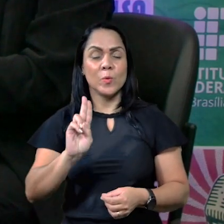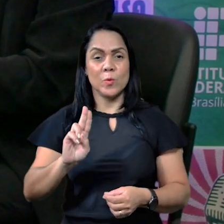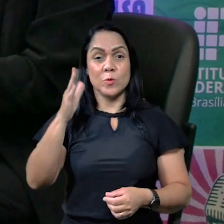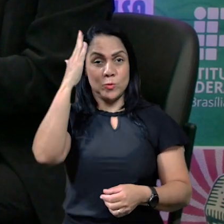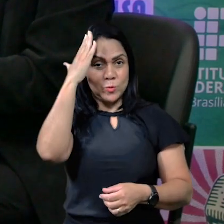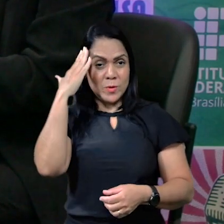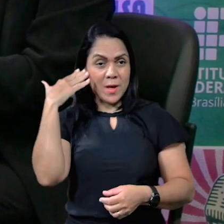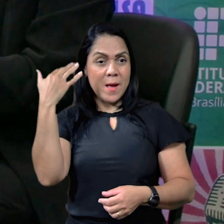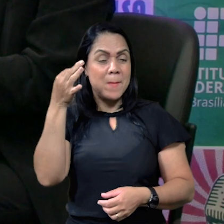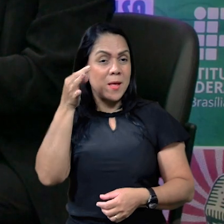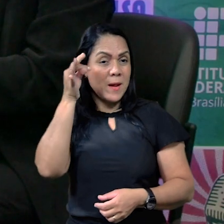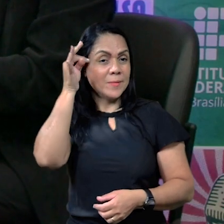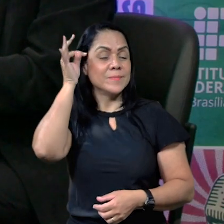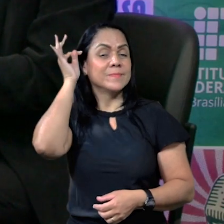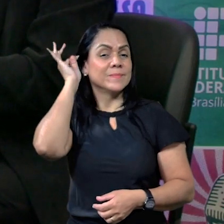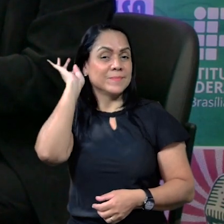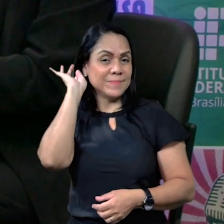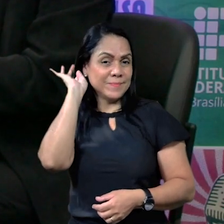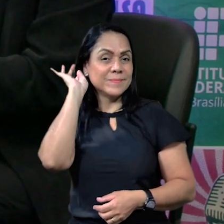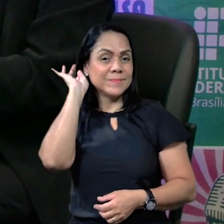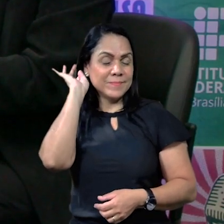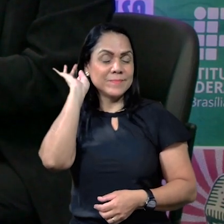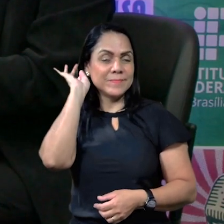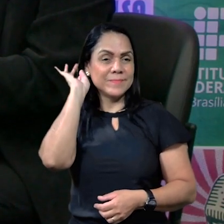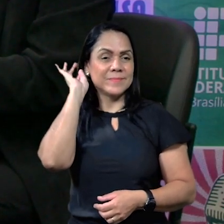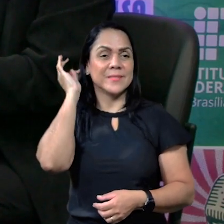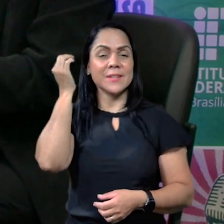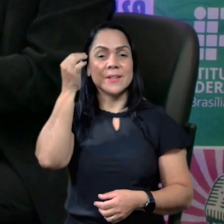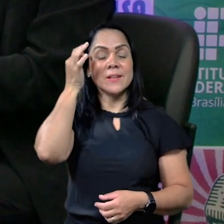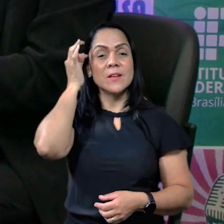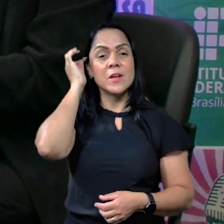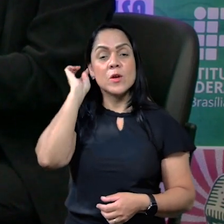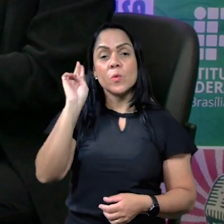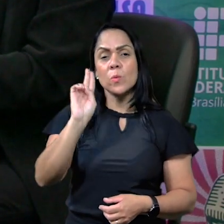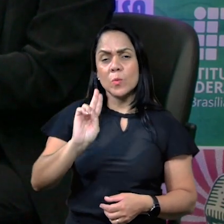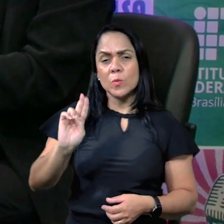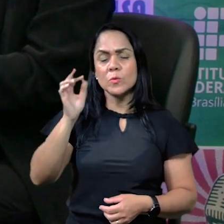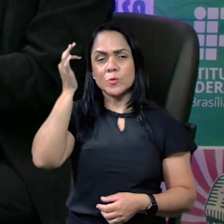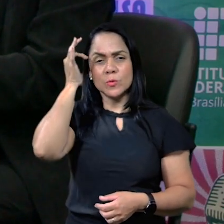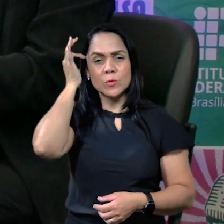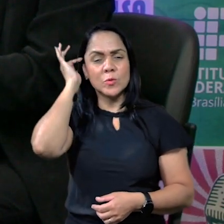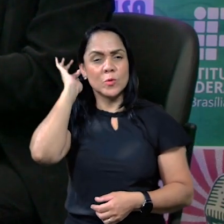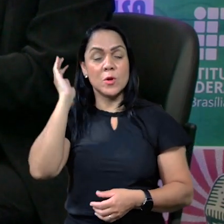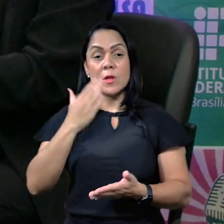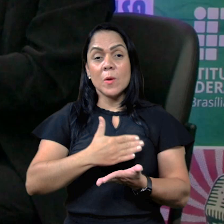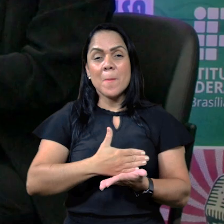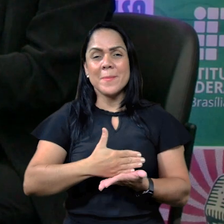não sei se já perceberam que o meu cabelo já tá aqui, eu tenho esse costume de, às uhum, vezes, fazer isso mesmo. E quando eu